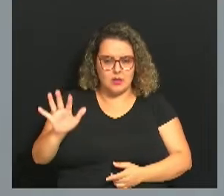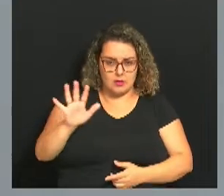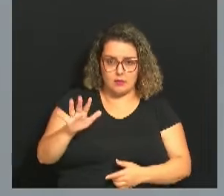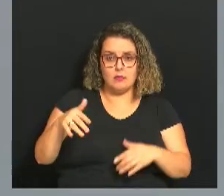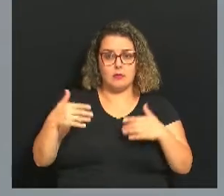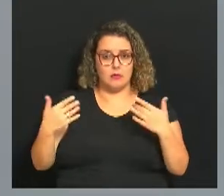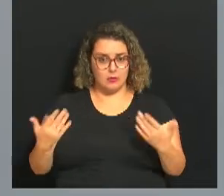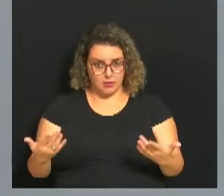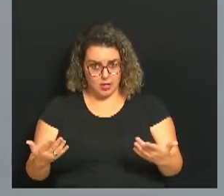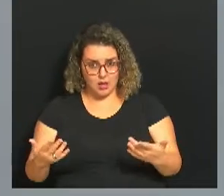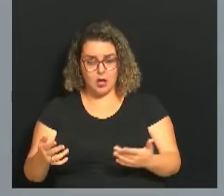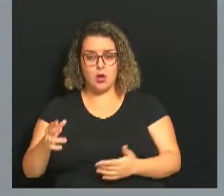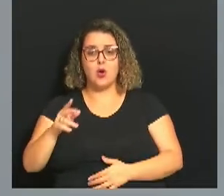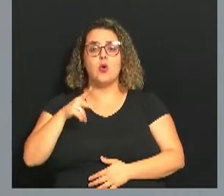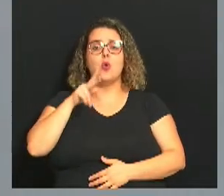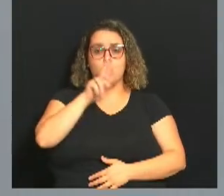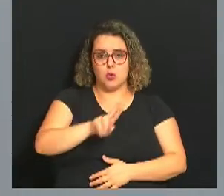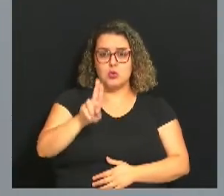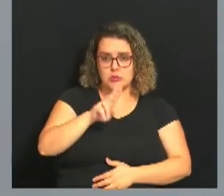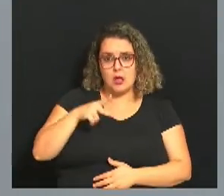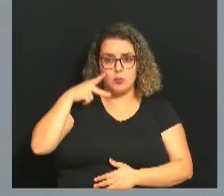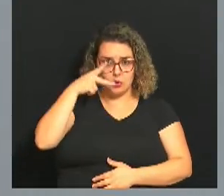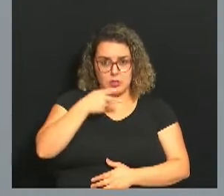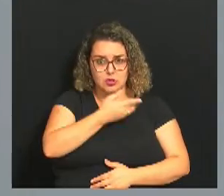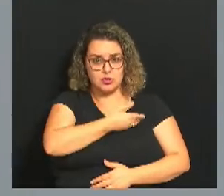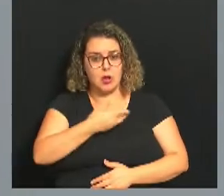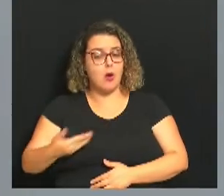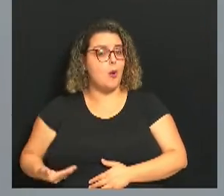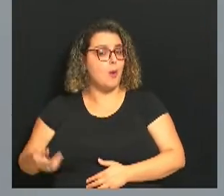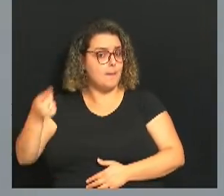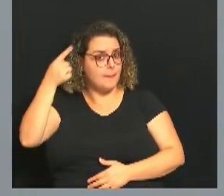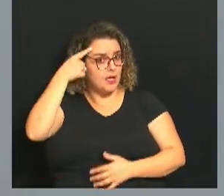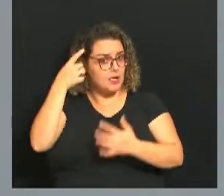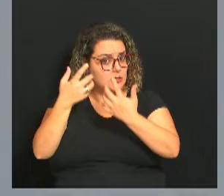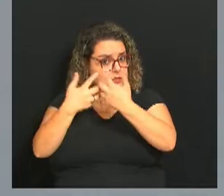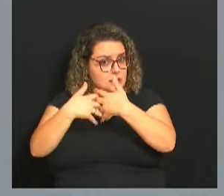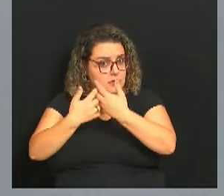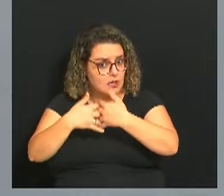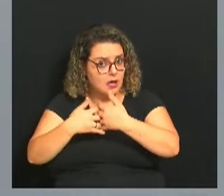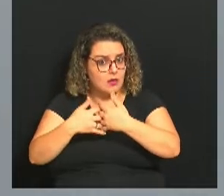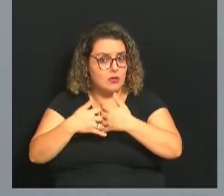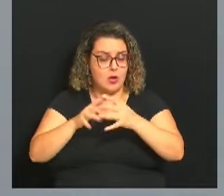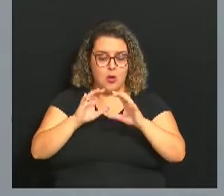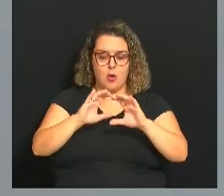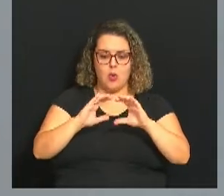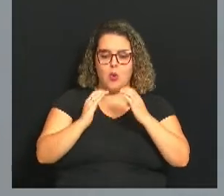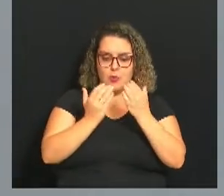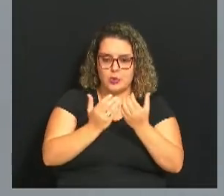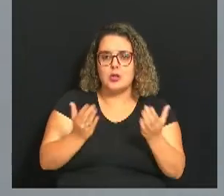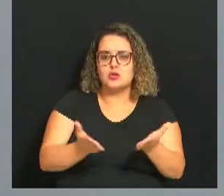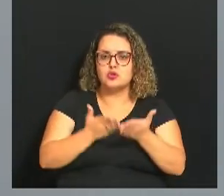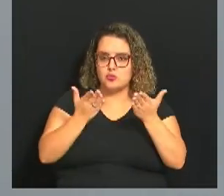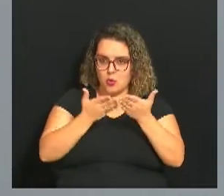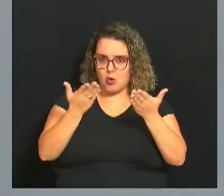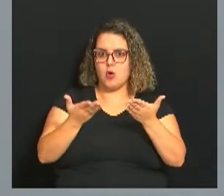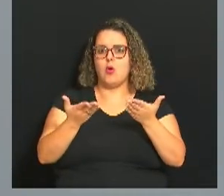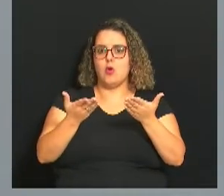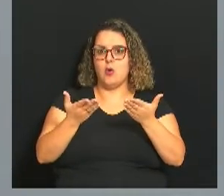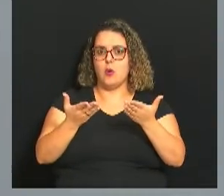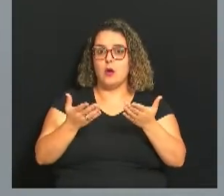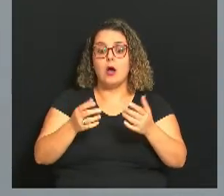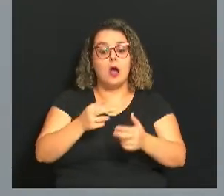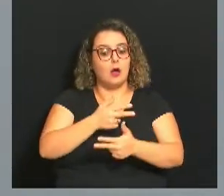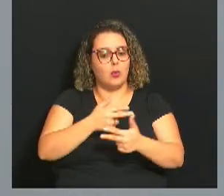justamente implantar políticas públicas pensando em populações mais vulneráveis que estão expostas a determinados